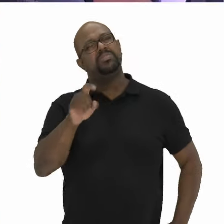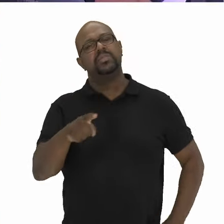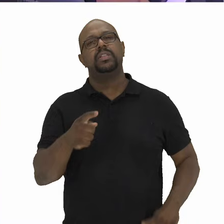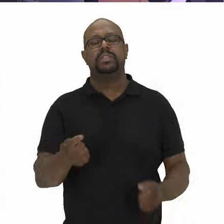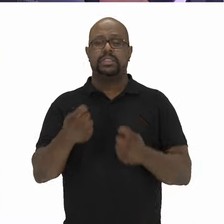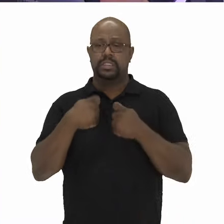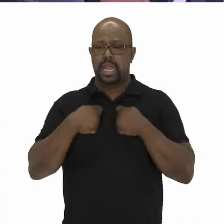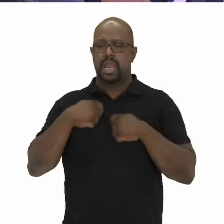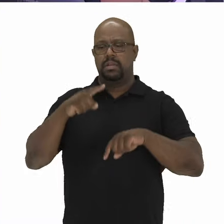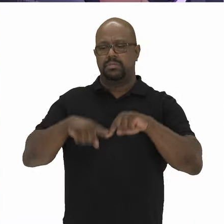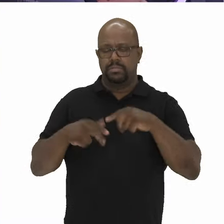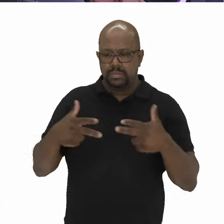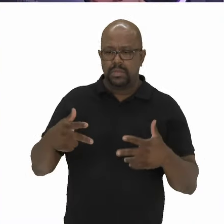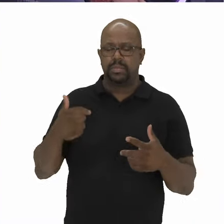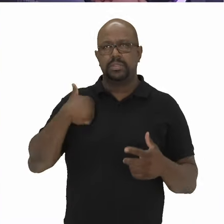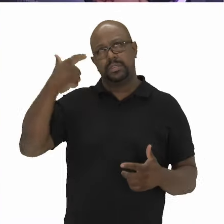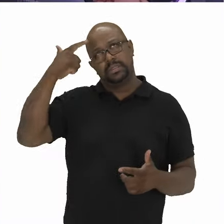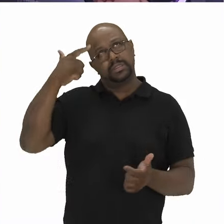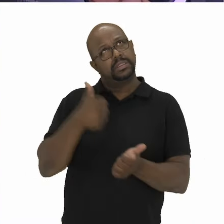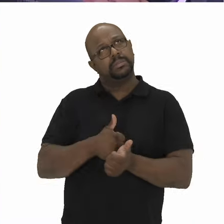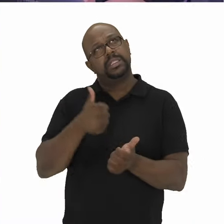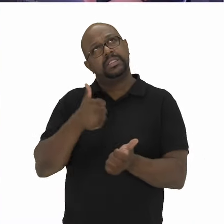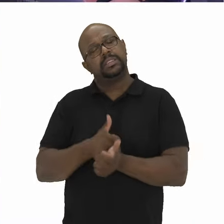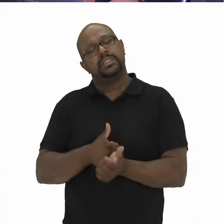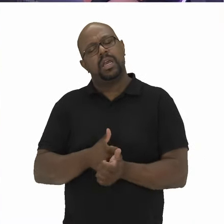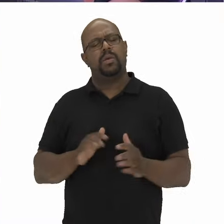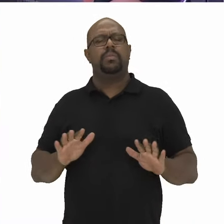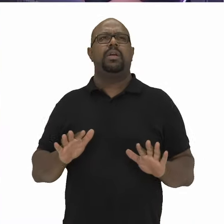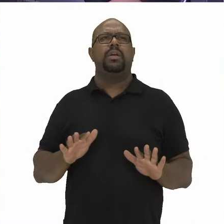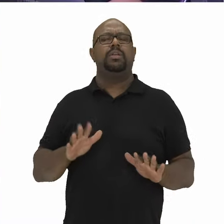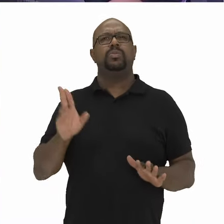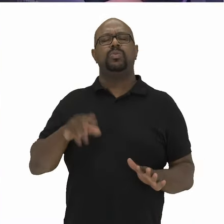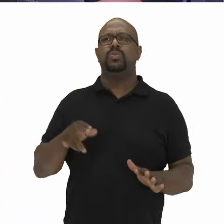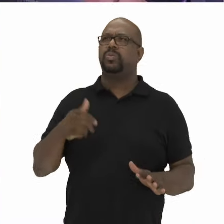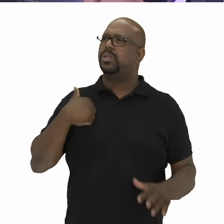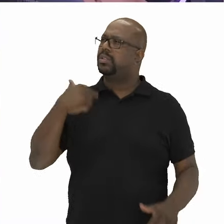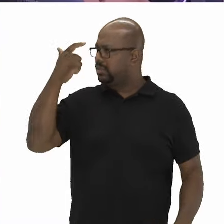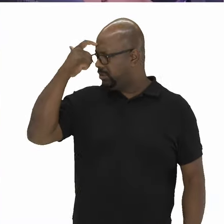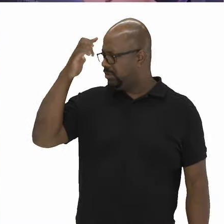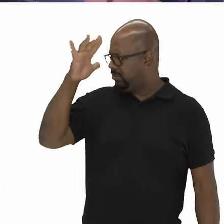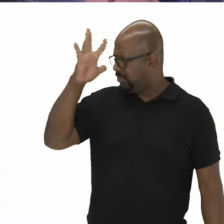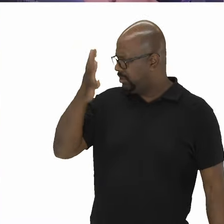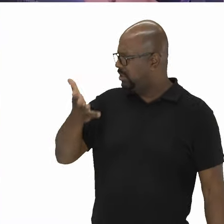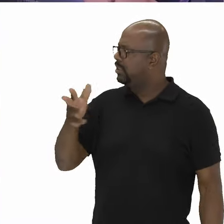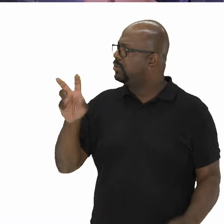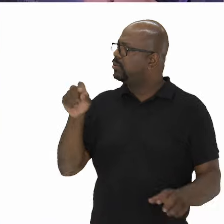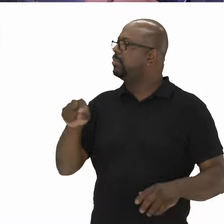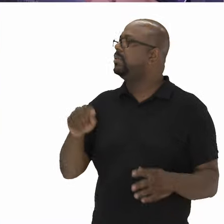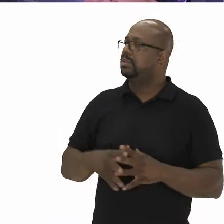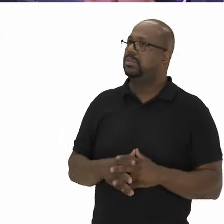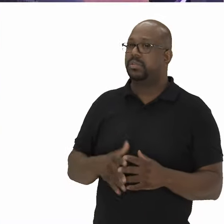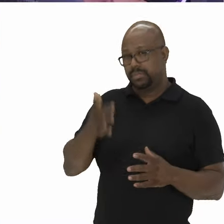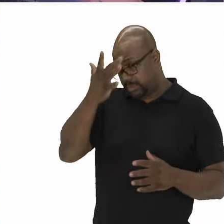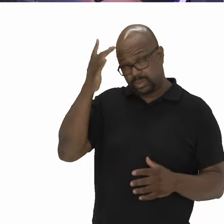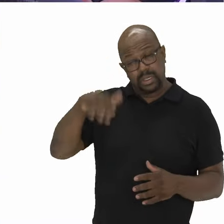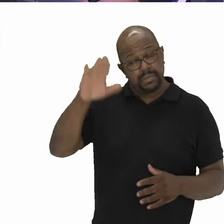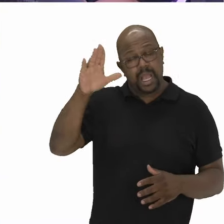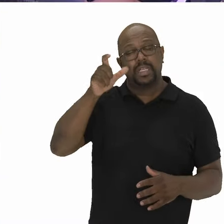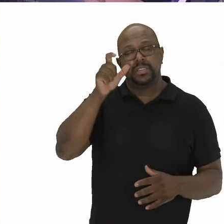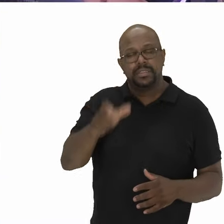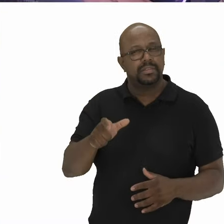você dá pra gente ferramentas para pensar Opa nunca tinha me passado isso na cabeça sabe faz as